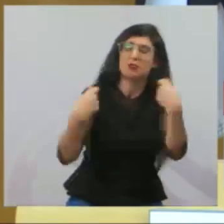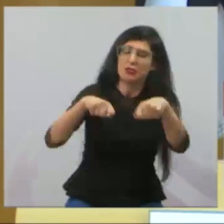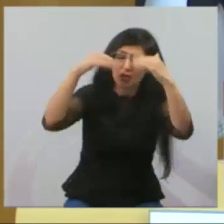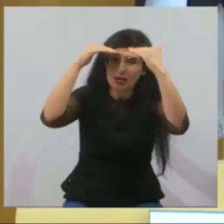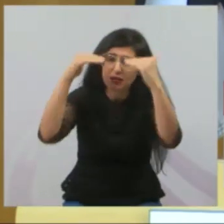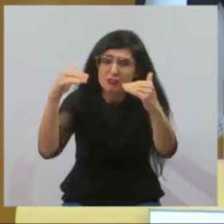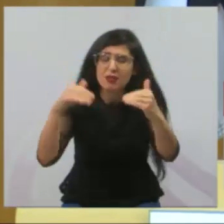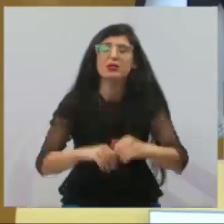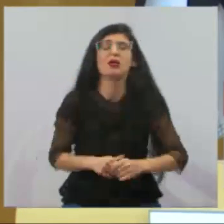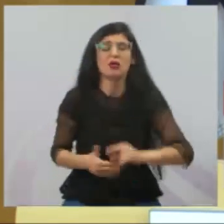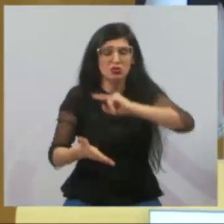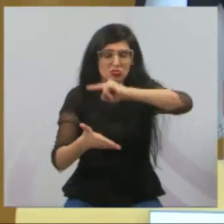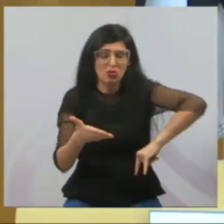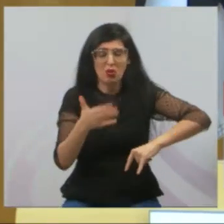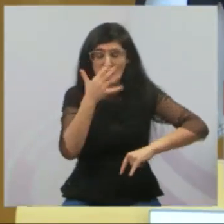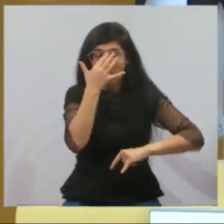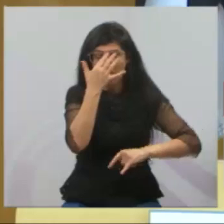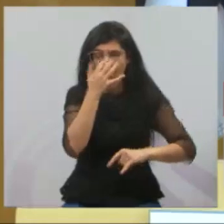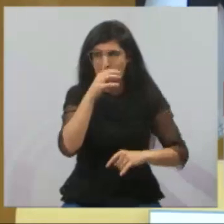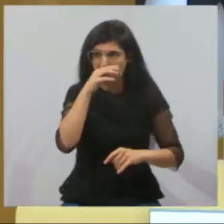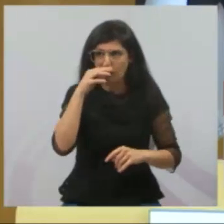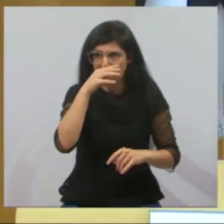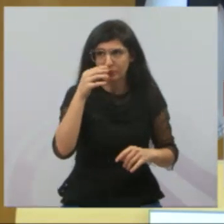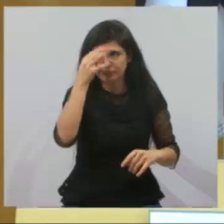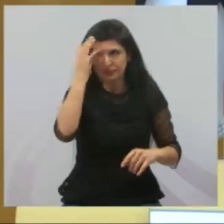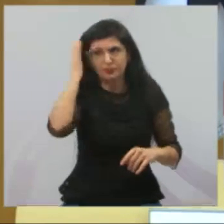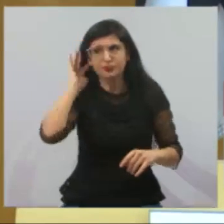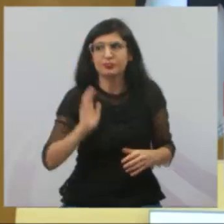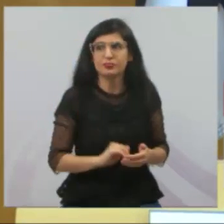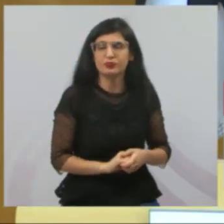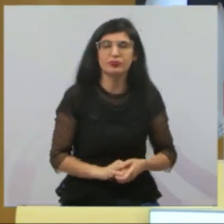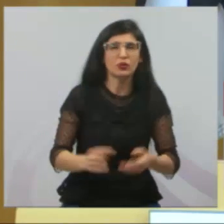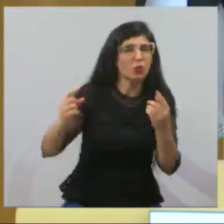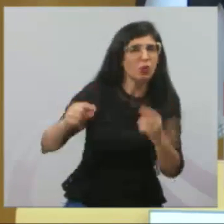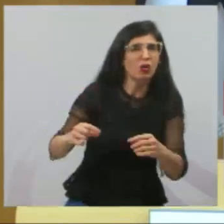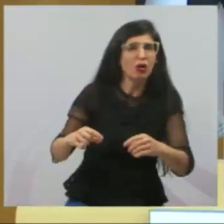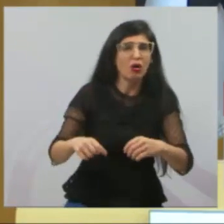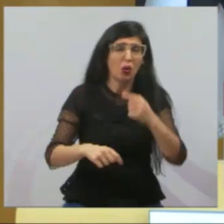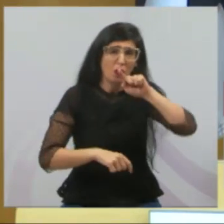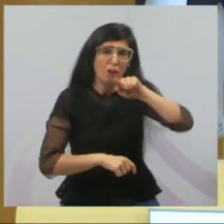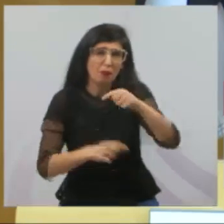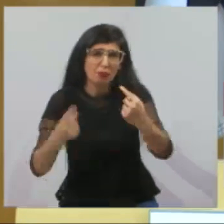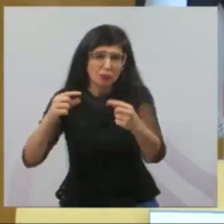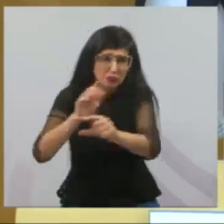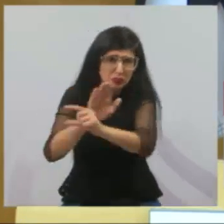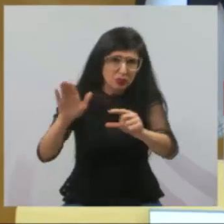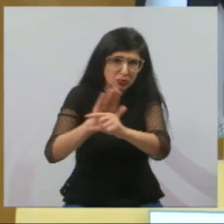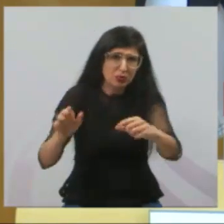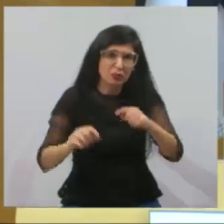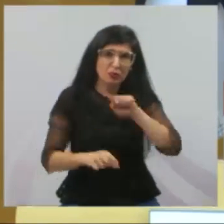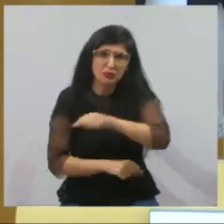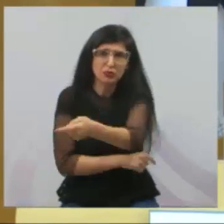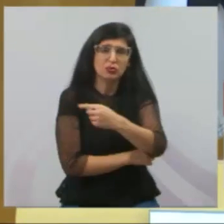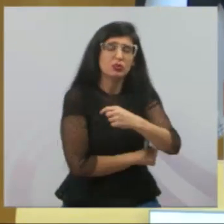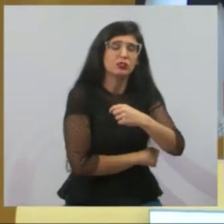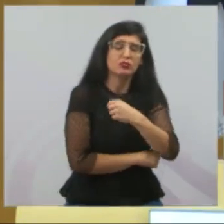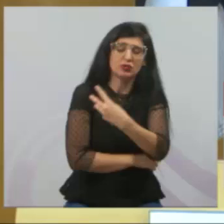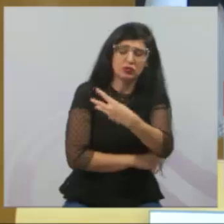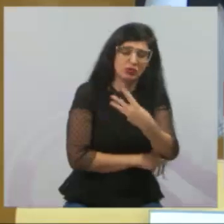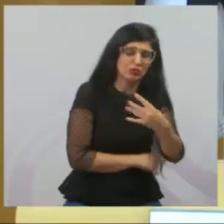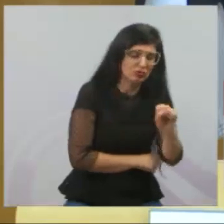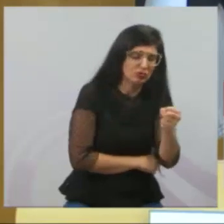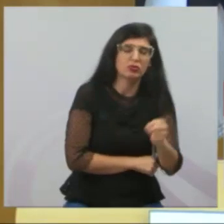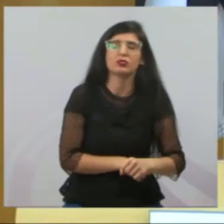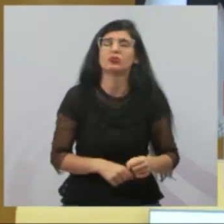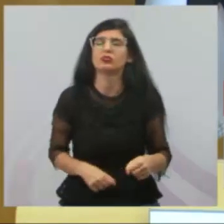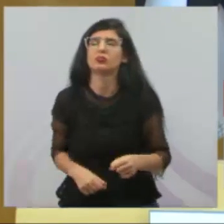liminar, solicitando a suspensão de eficácia e contra a portaria 1348, de 3 de dezembro de 2019,